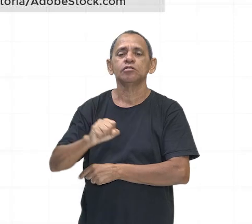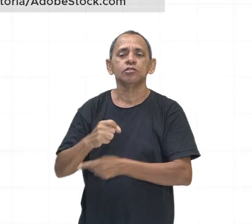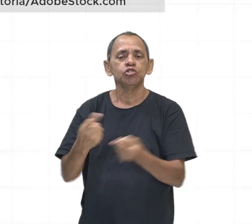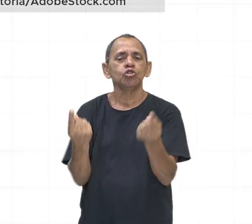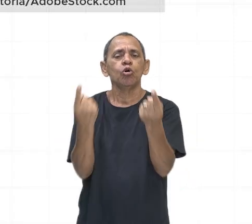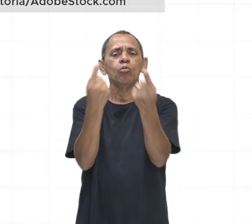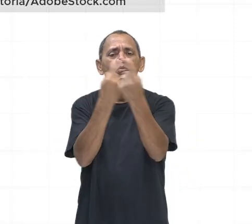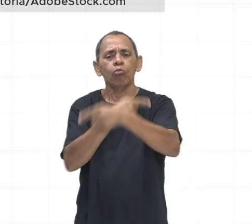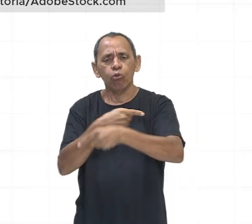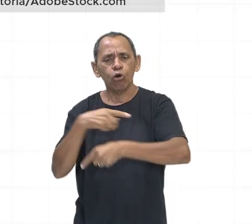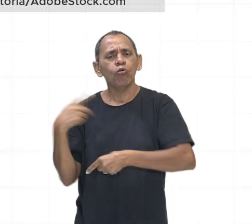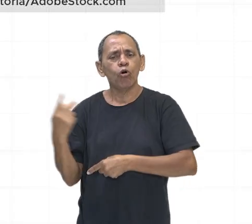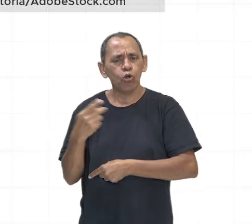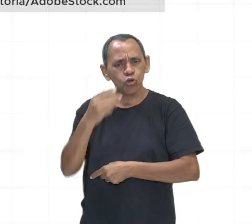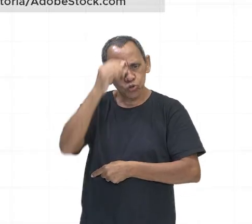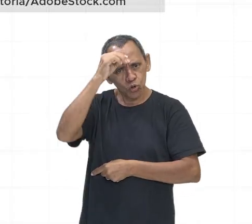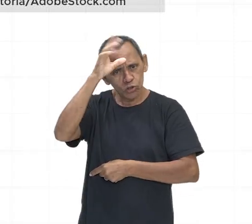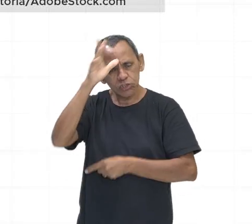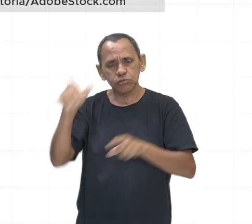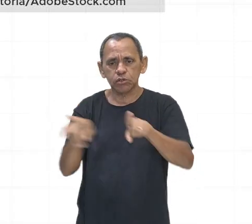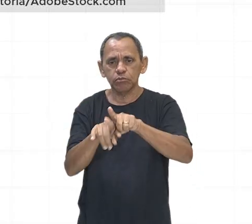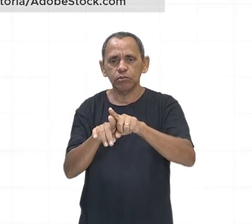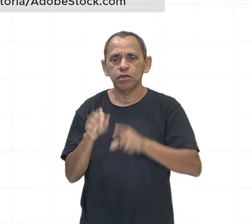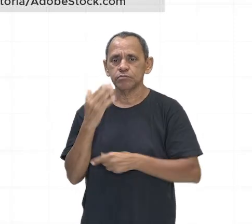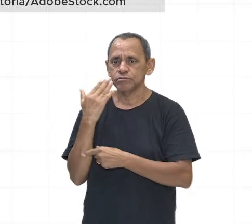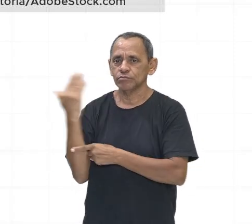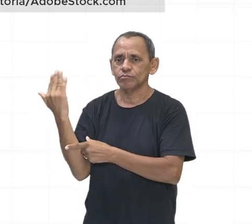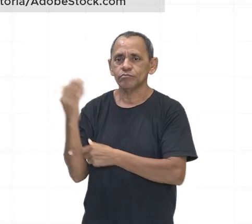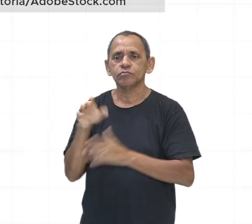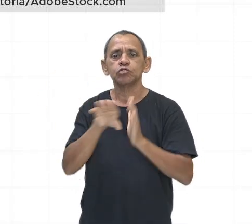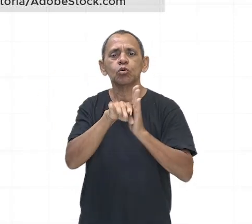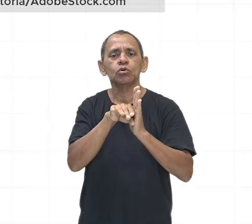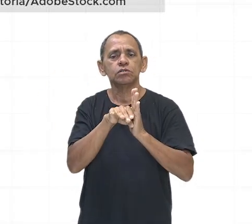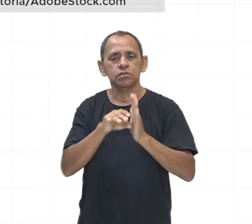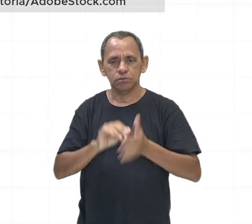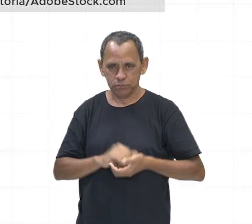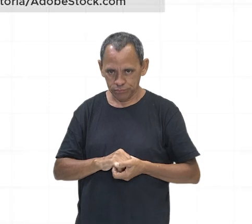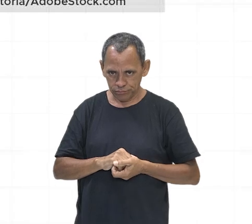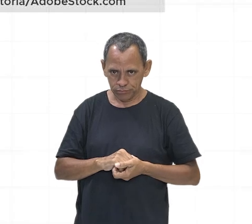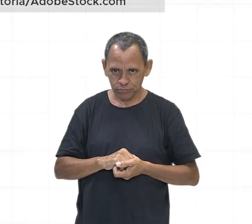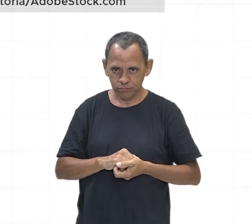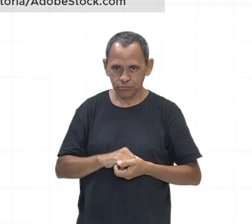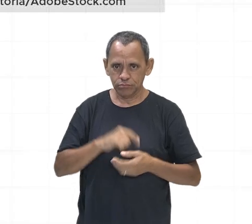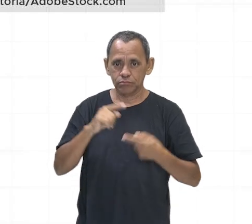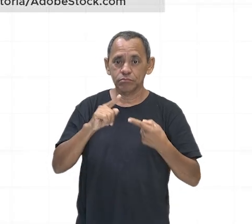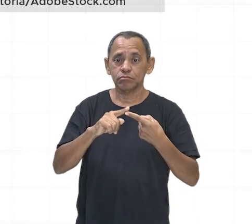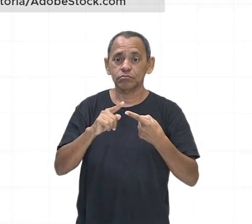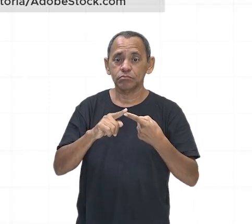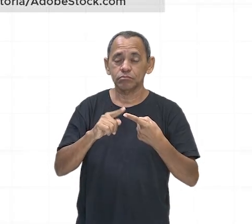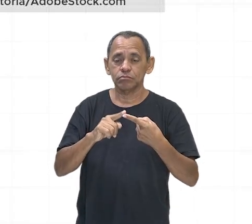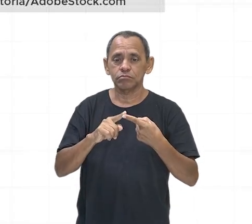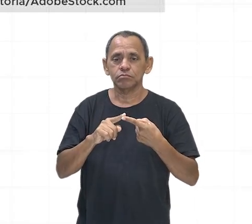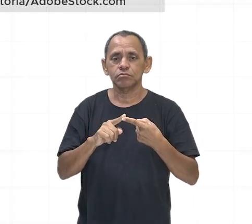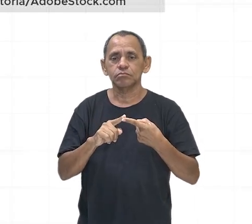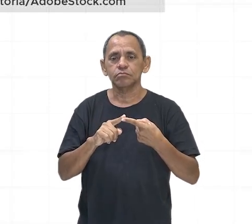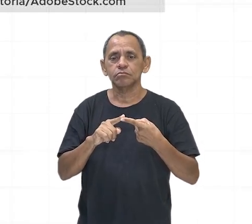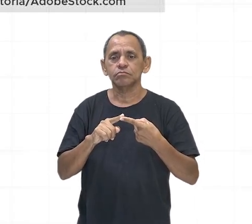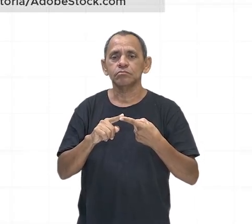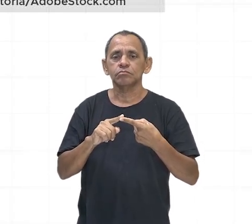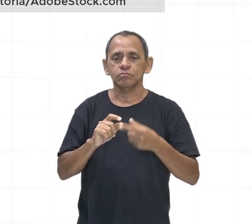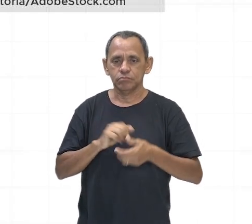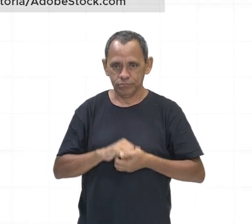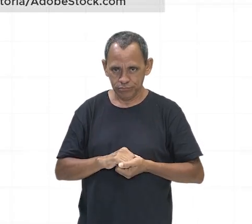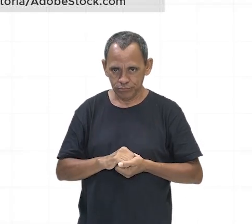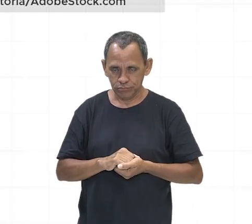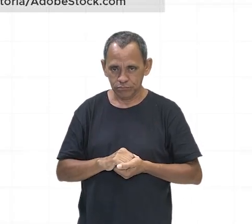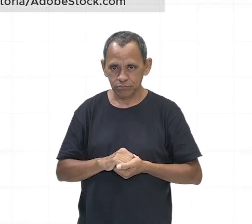estamos refletindo na nossa aula. Vamos ver aí o conceito de contravalores? O que são contravalores?